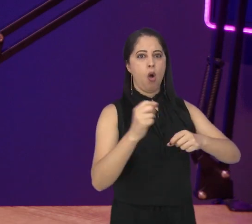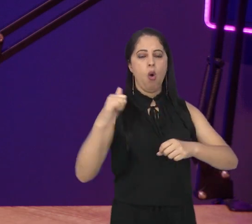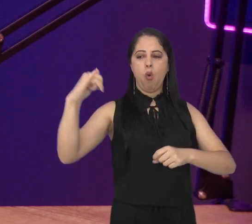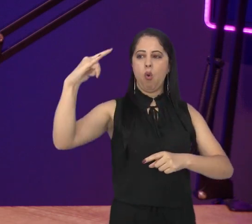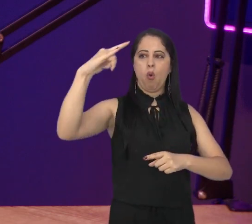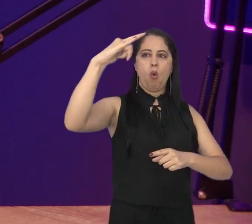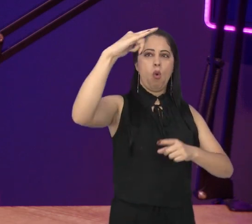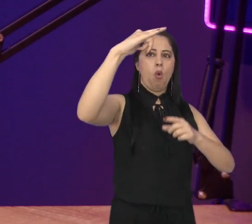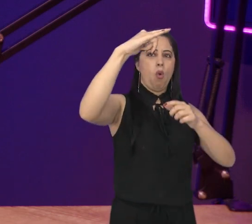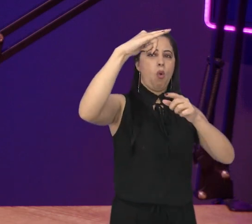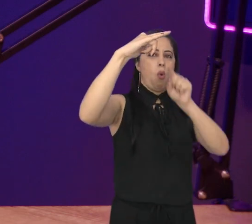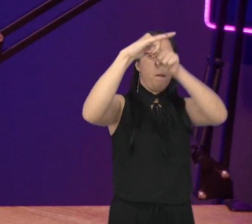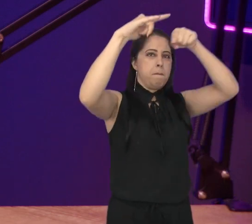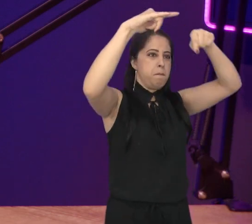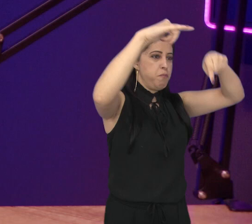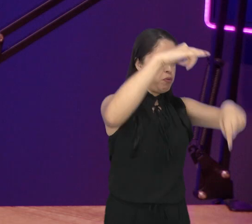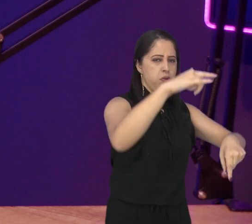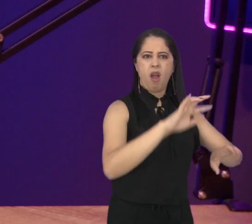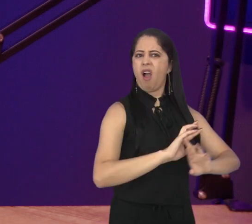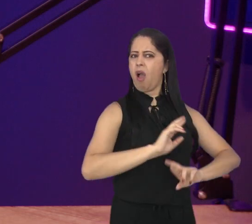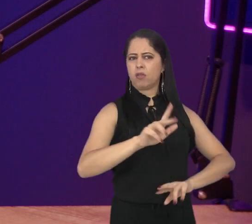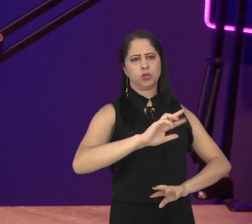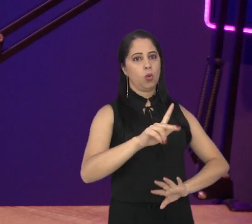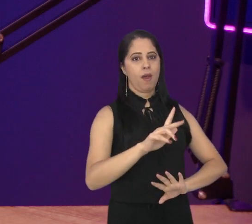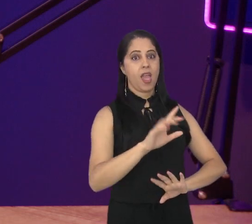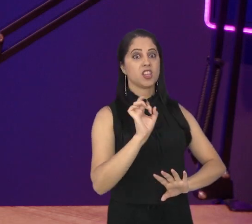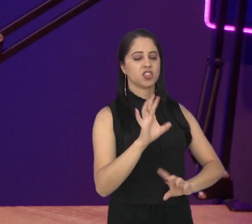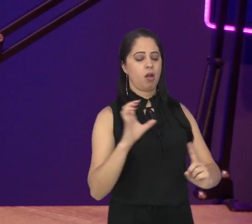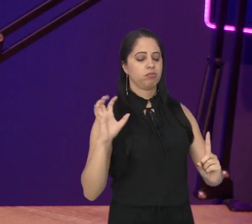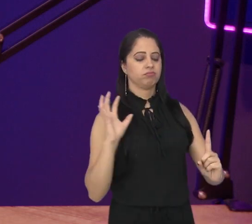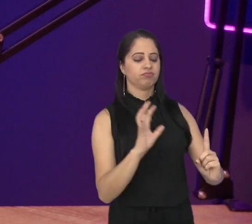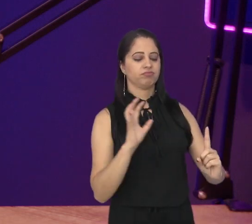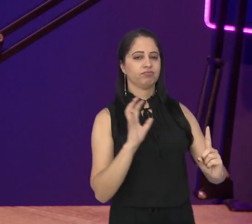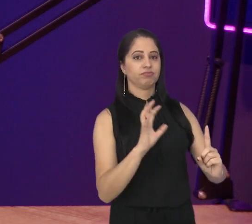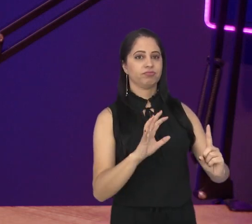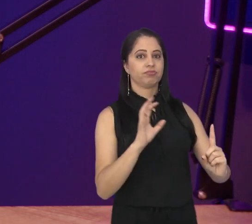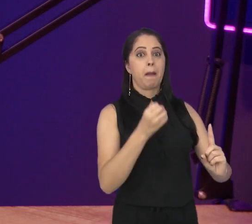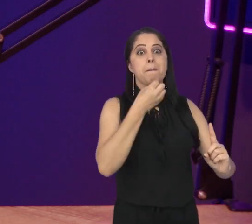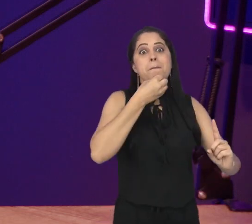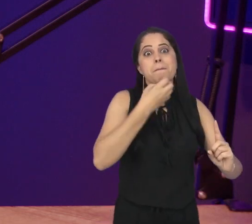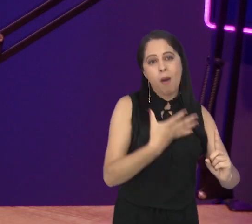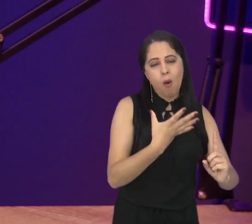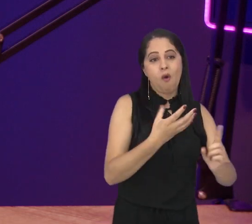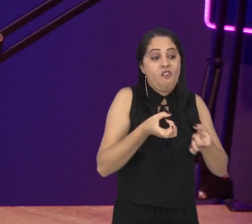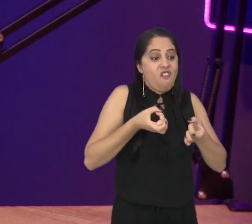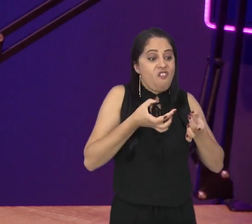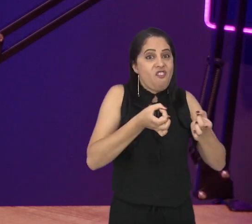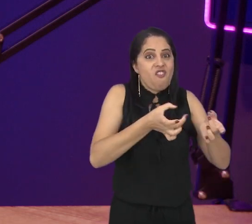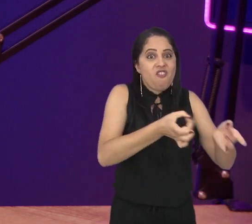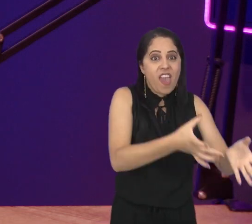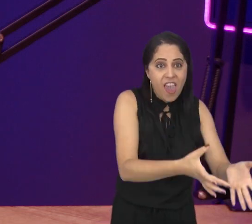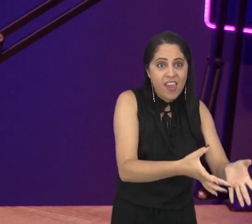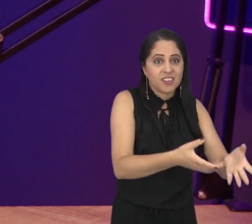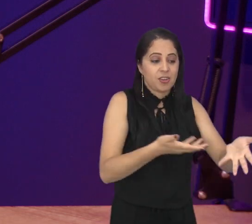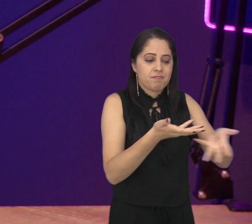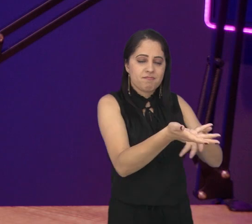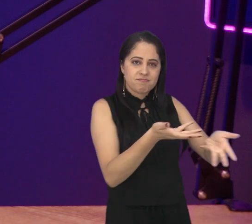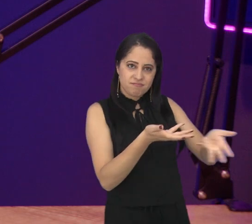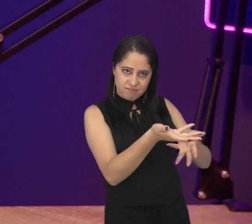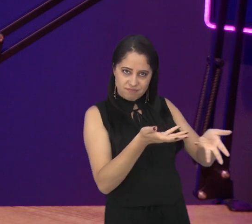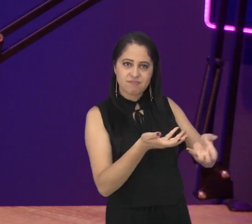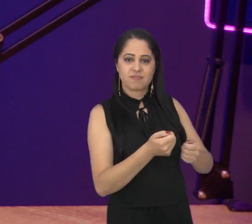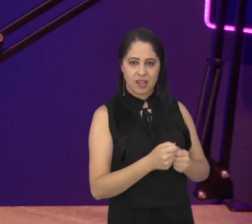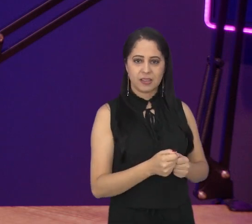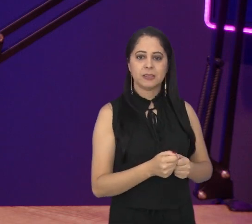bomba para nenhum lugar, mas mesmo assim, ela tem aumentado, né, o seu PIB, ela tem, economicamente, ela tem